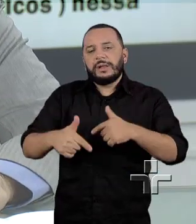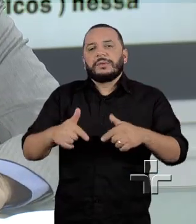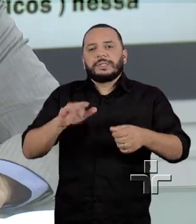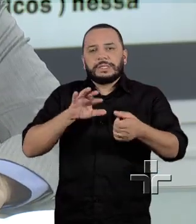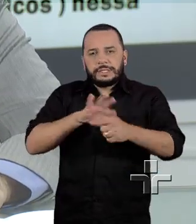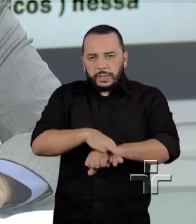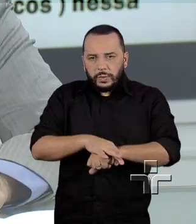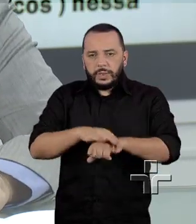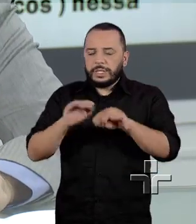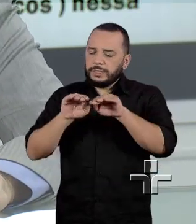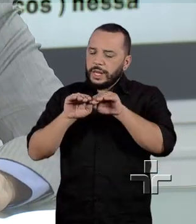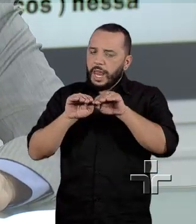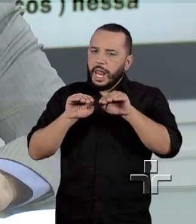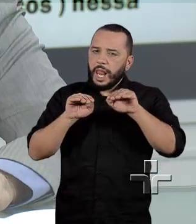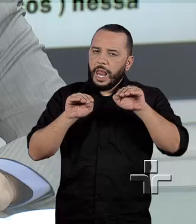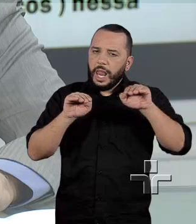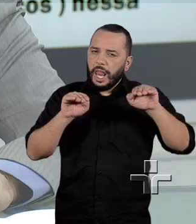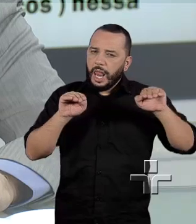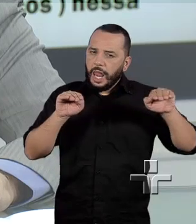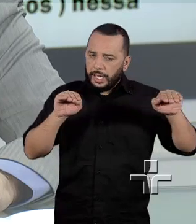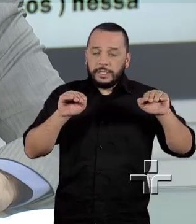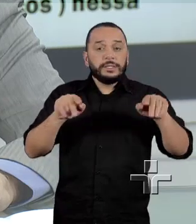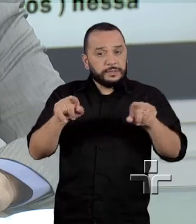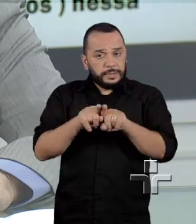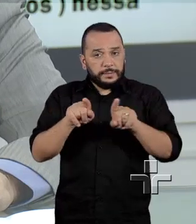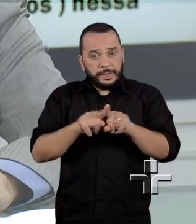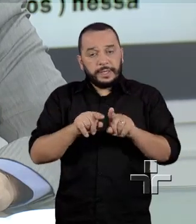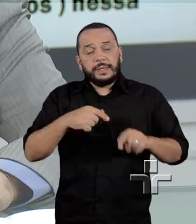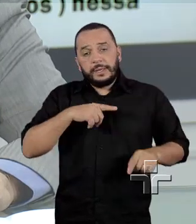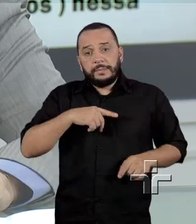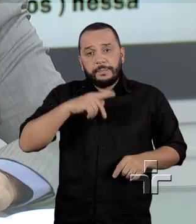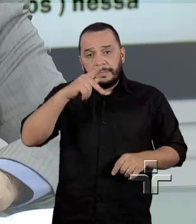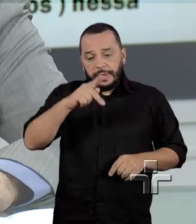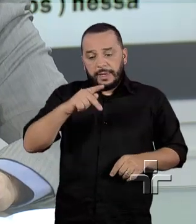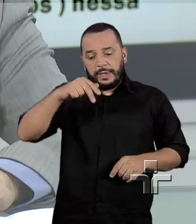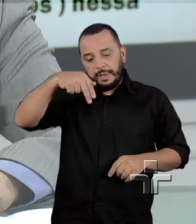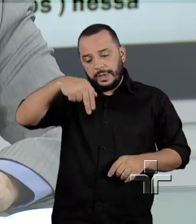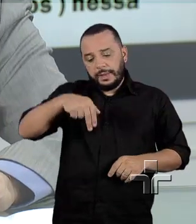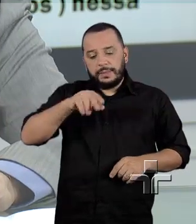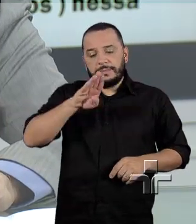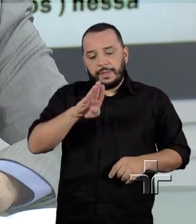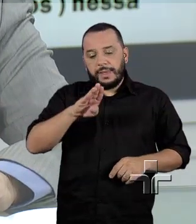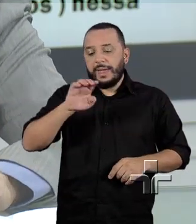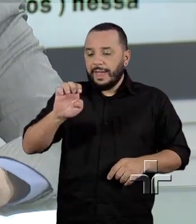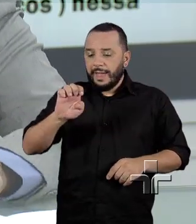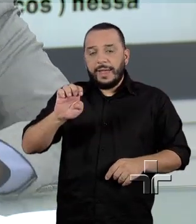segurança e com o aumento do PNBF, Produto Nacional Bruto da Felicidade.